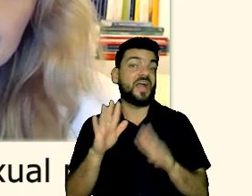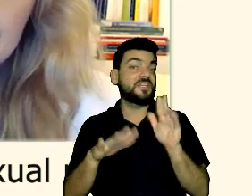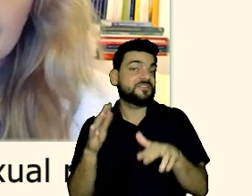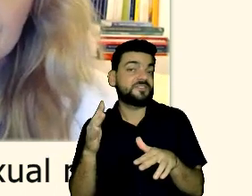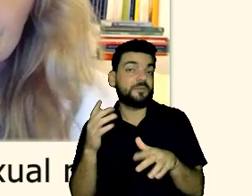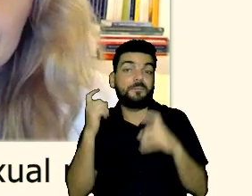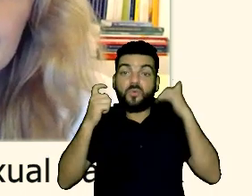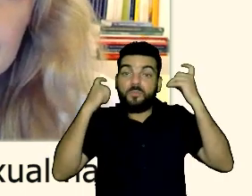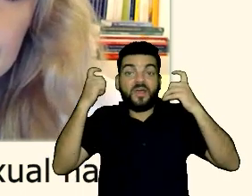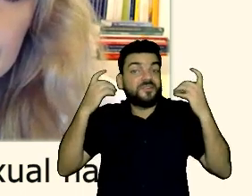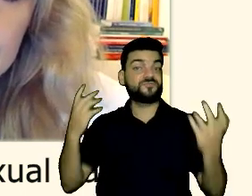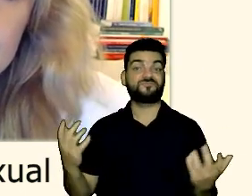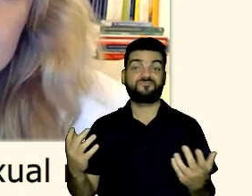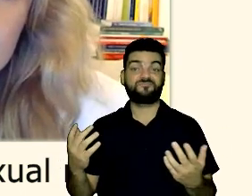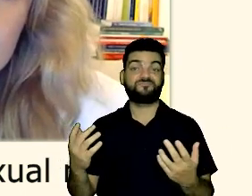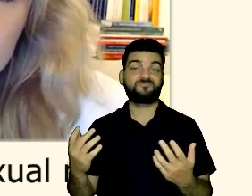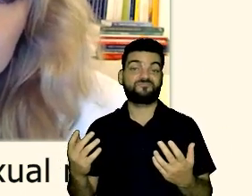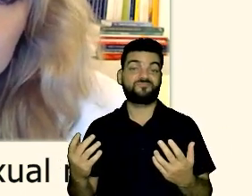preconceito, talvez, né?